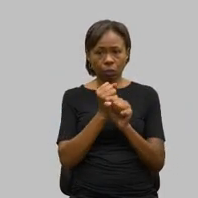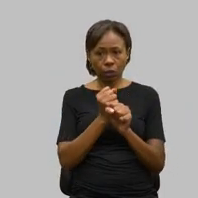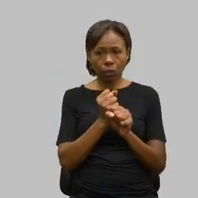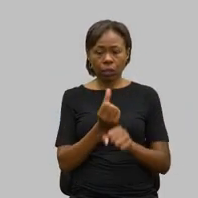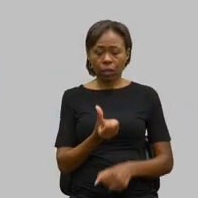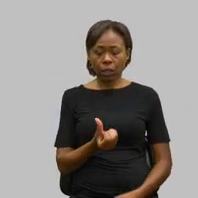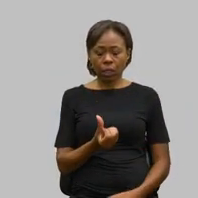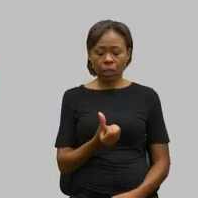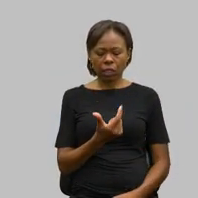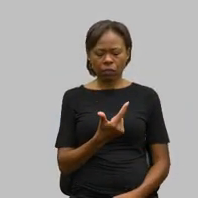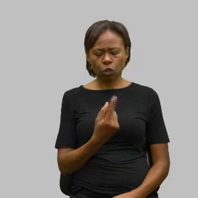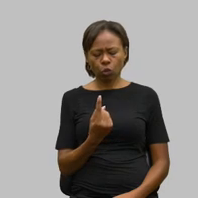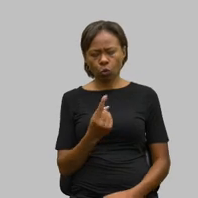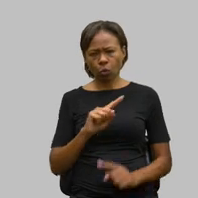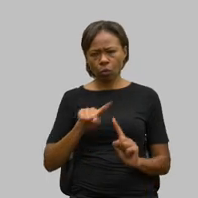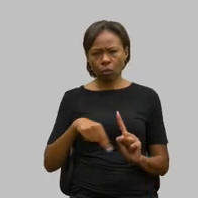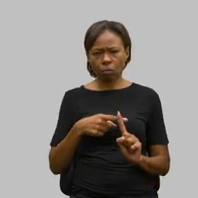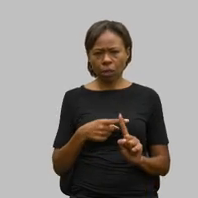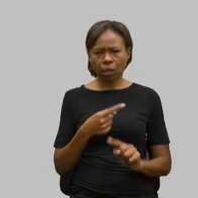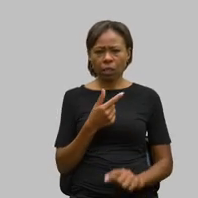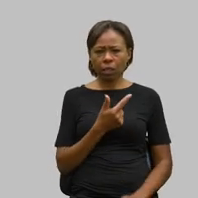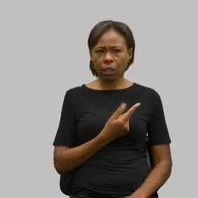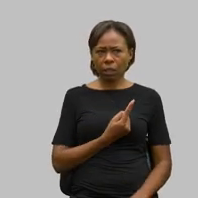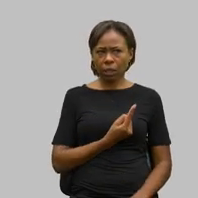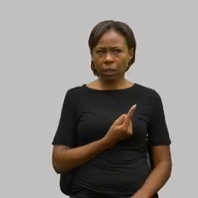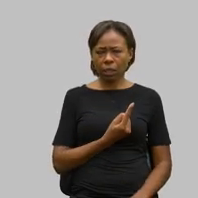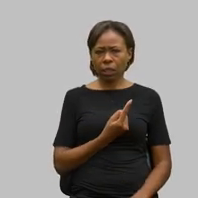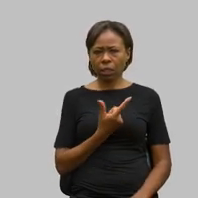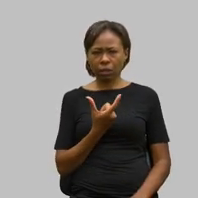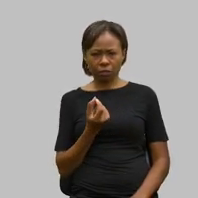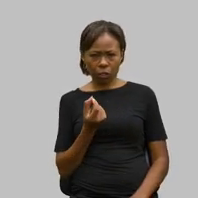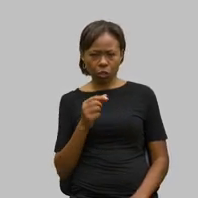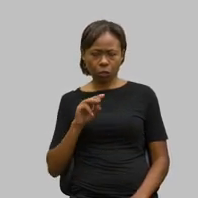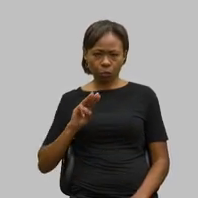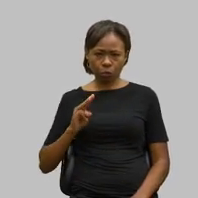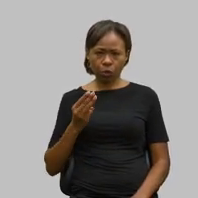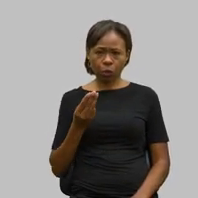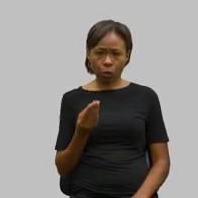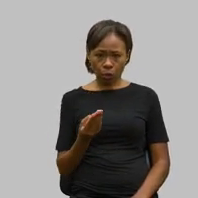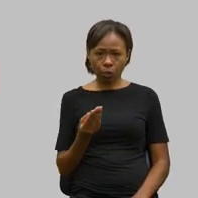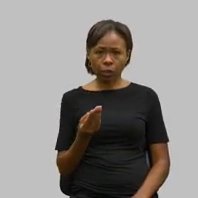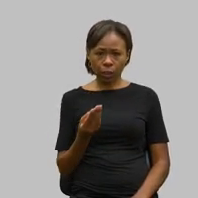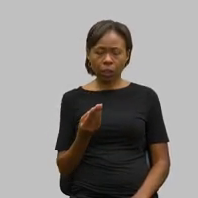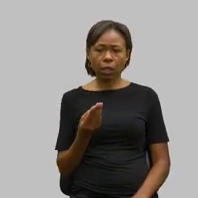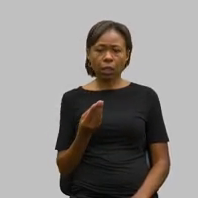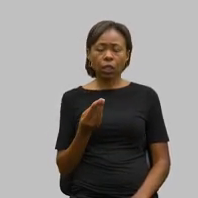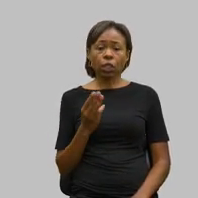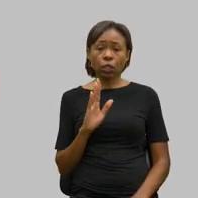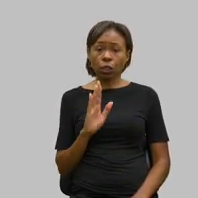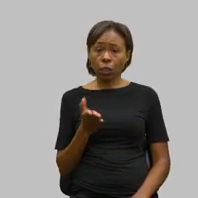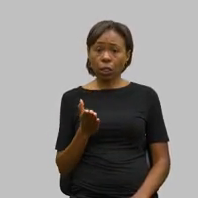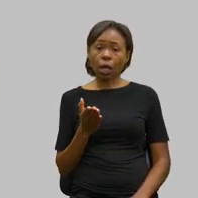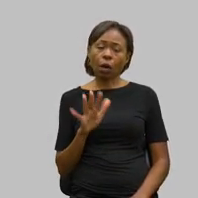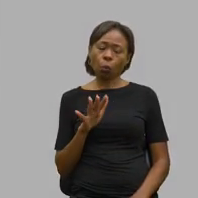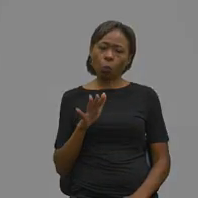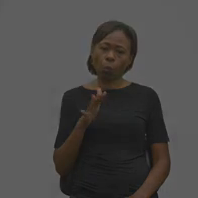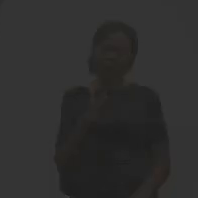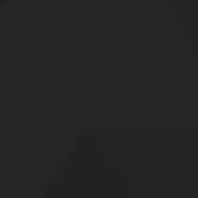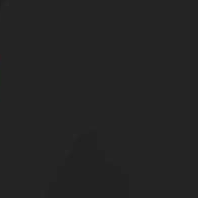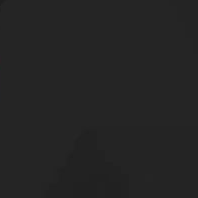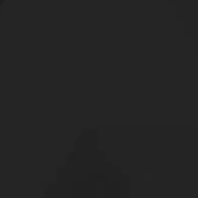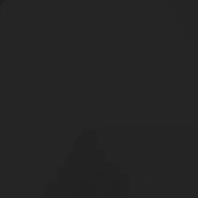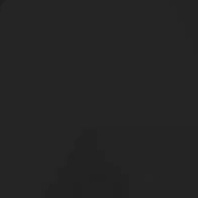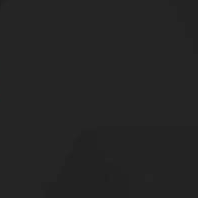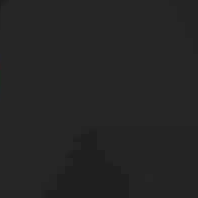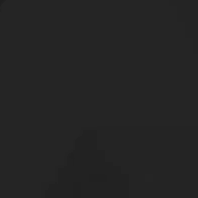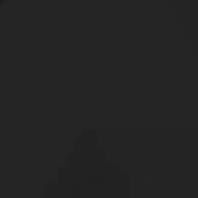621 mais 120 milhões, nós estamos chegando daqui a pouco perto de um bilhão de